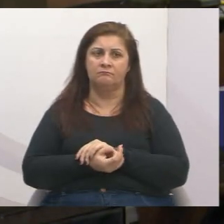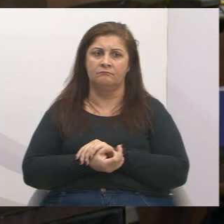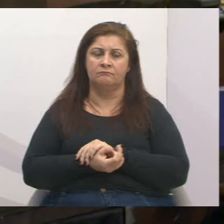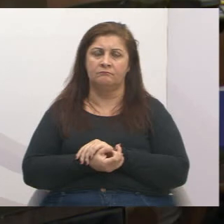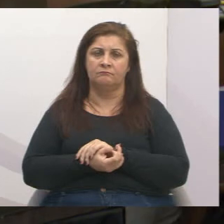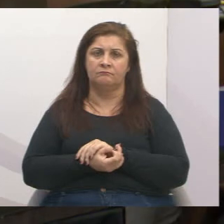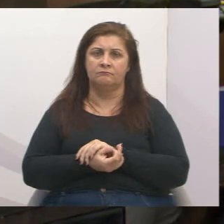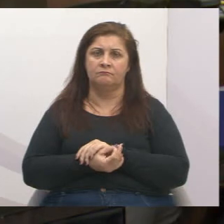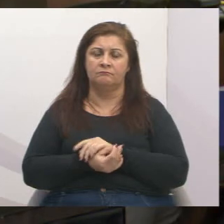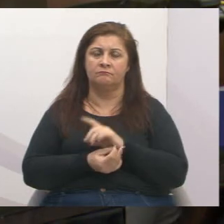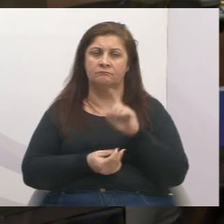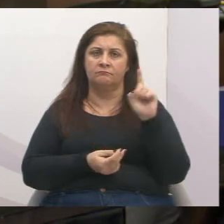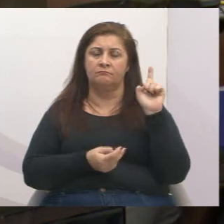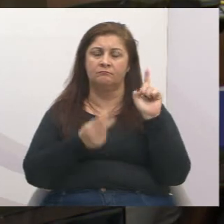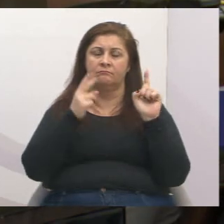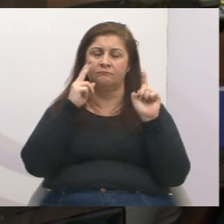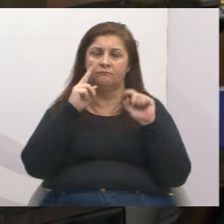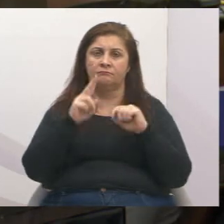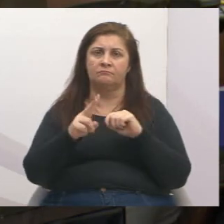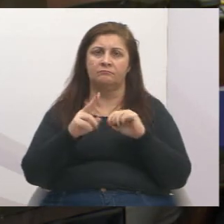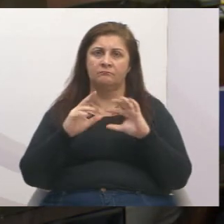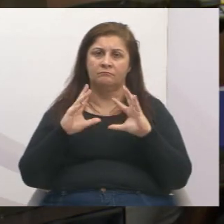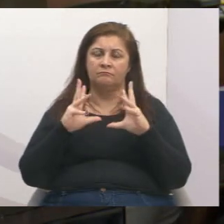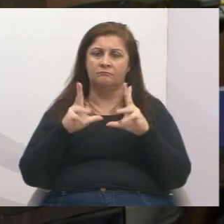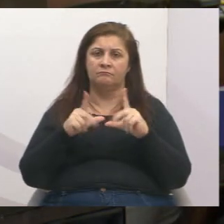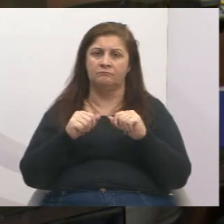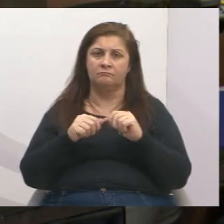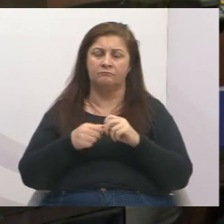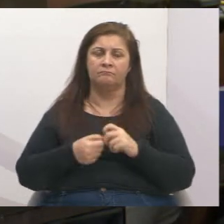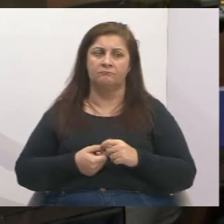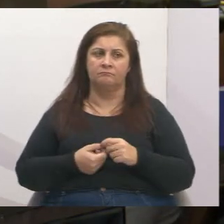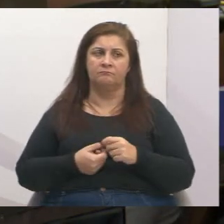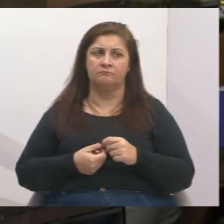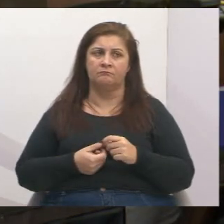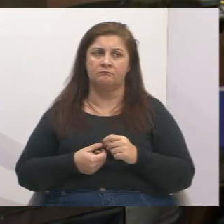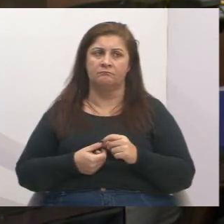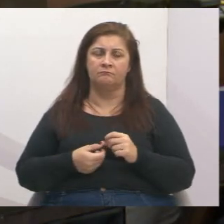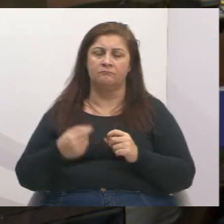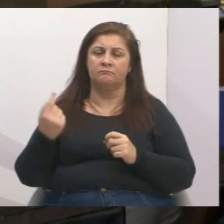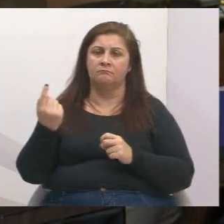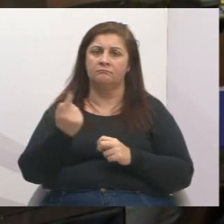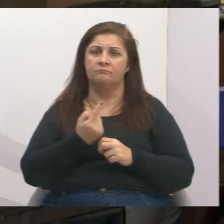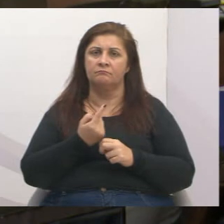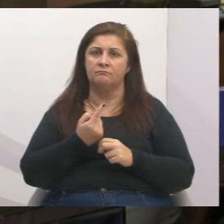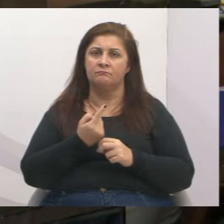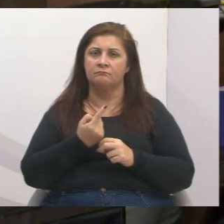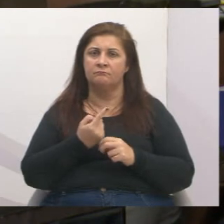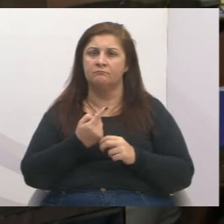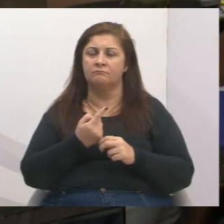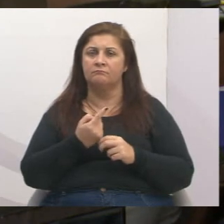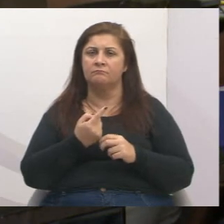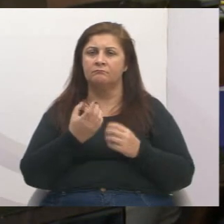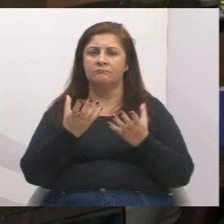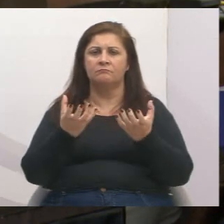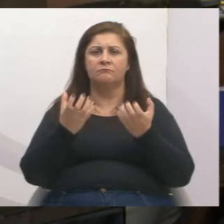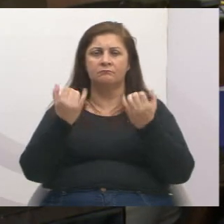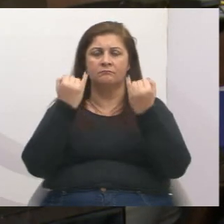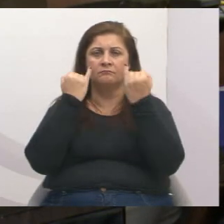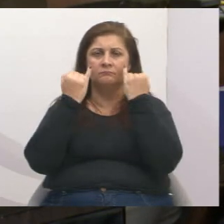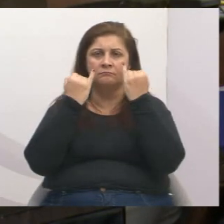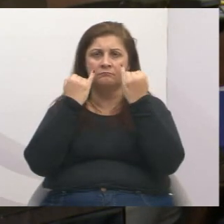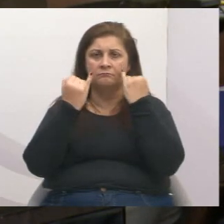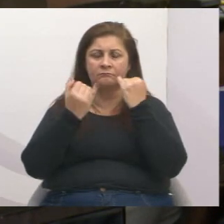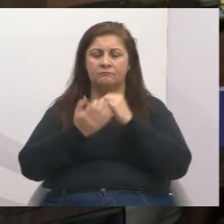Eu acompanho tudo isso e estou aqui procurando mais informação, que eu